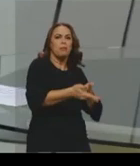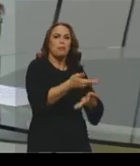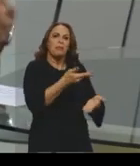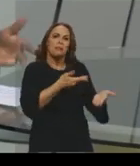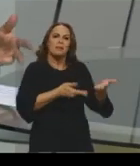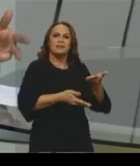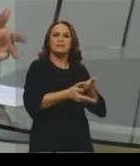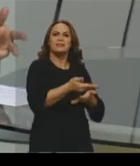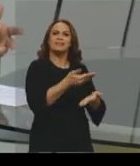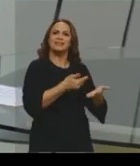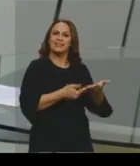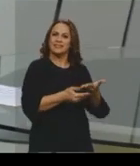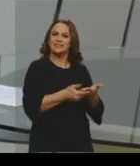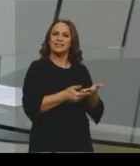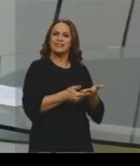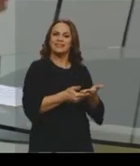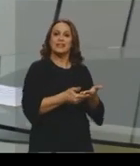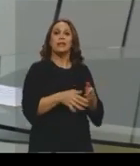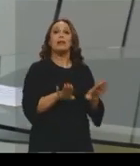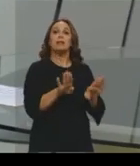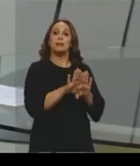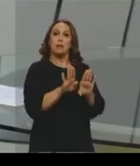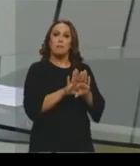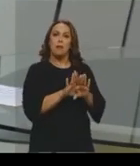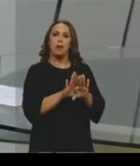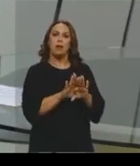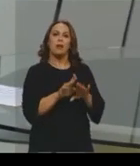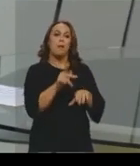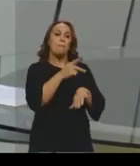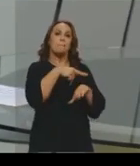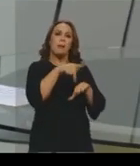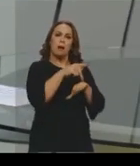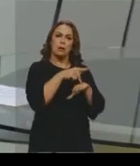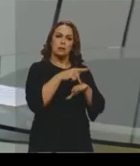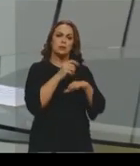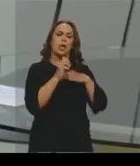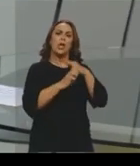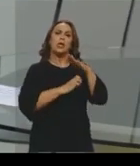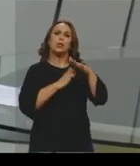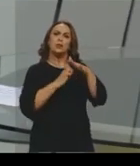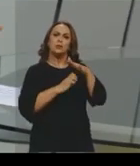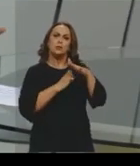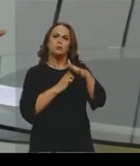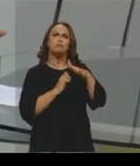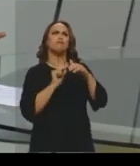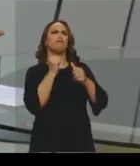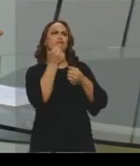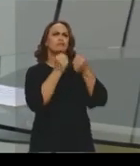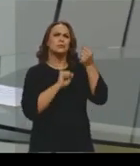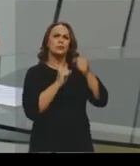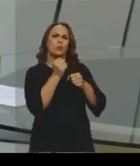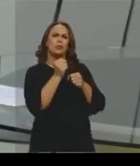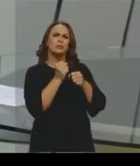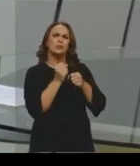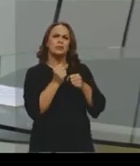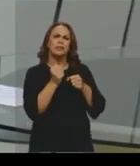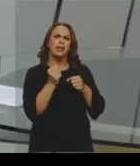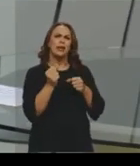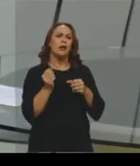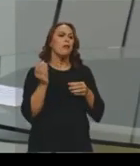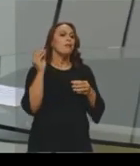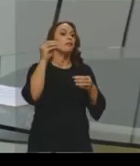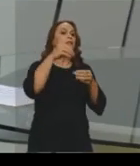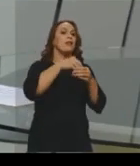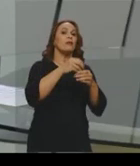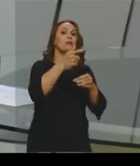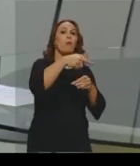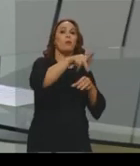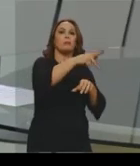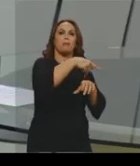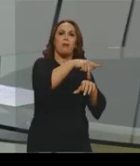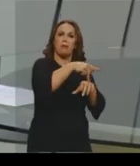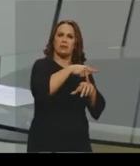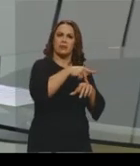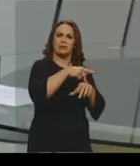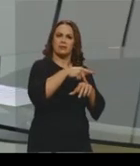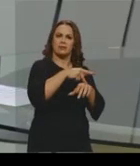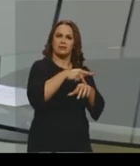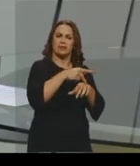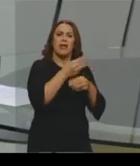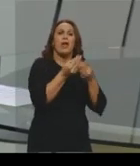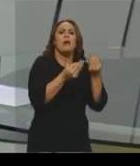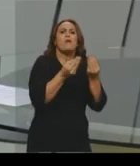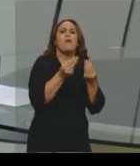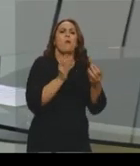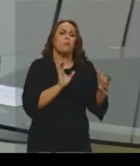país em outro país sem grandes dificuldades burocráticas. Então, o que vai diferenciar basicamente é o grau de integração, o